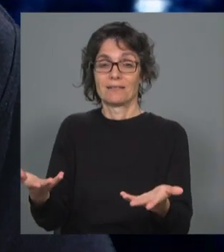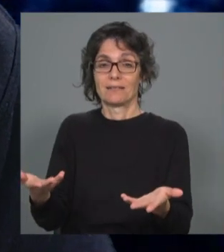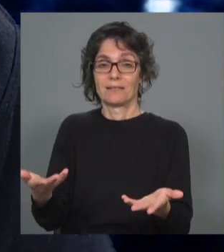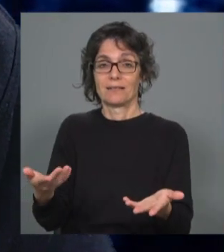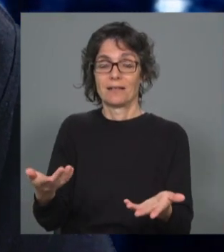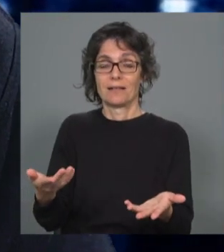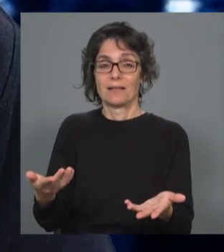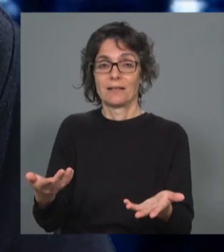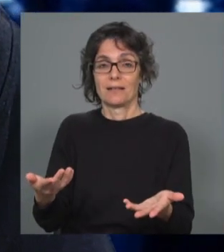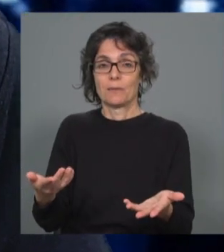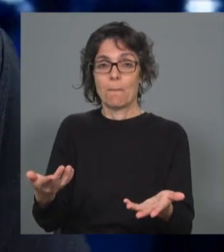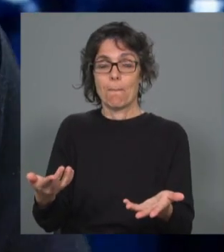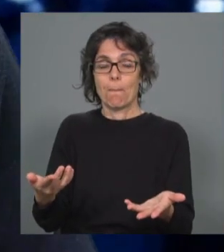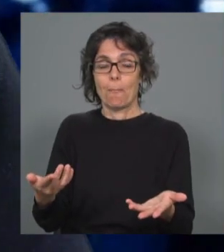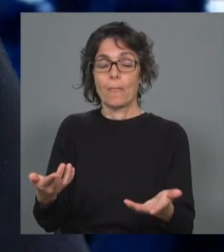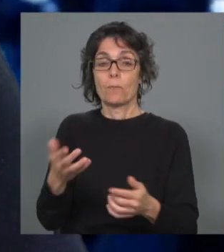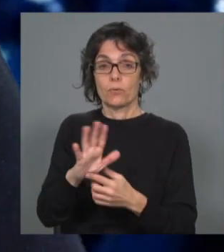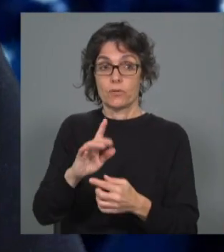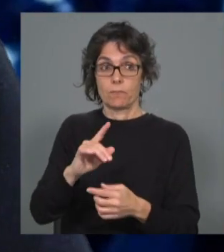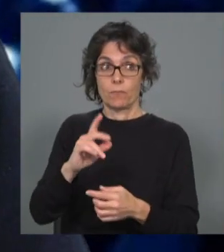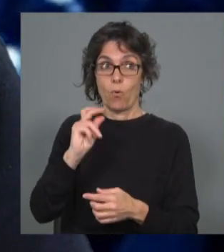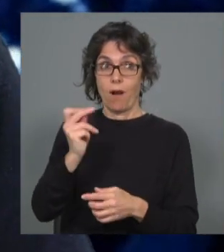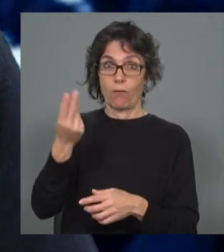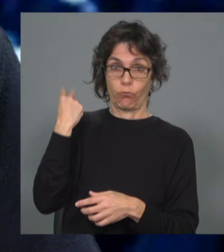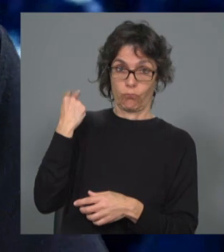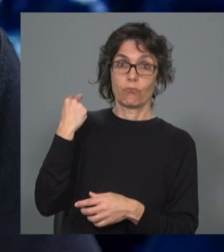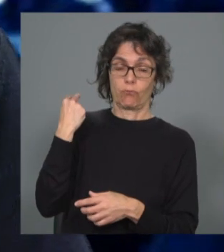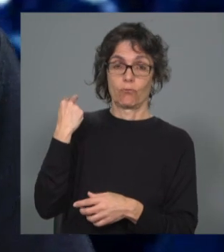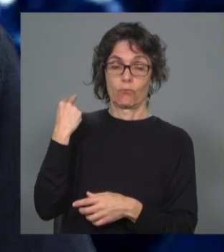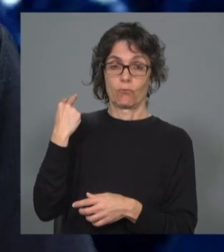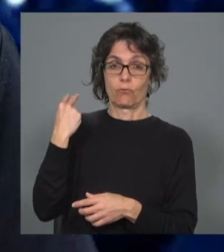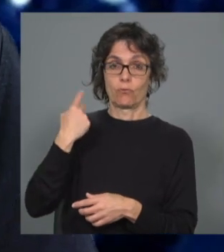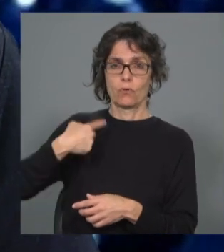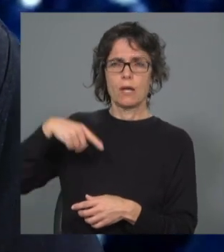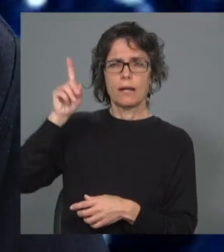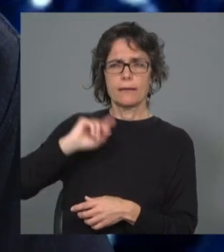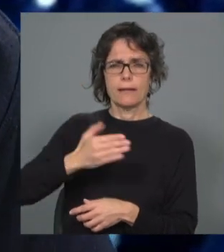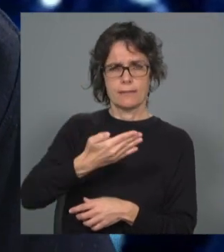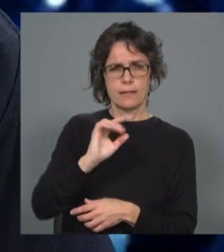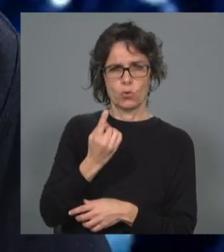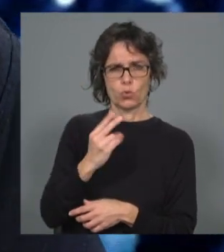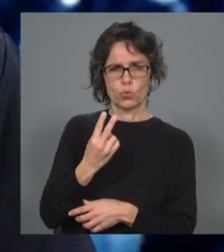Nós, há 2 anos atrás, normalmente no dia 7 de outubro,